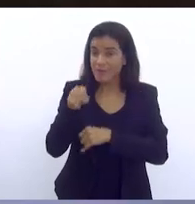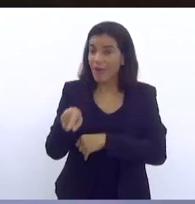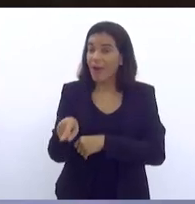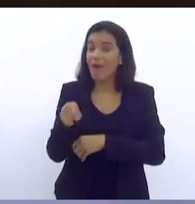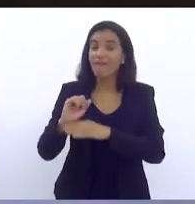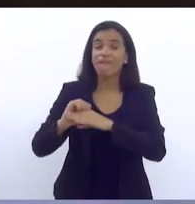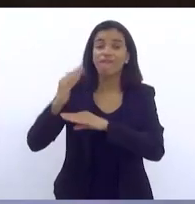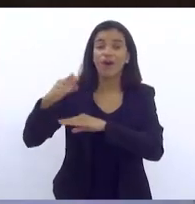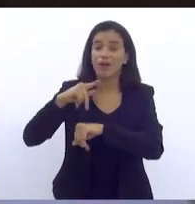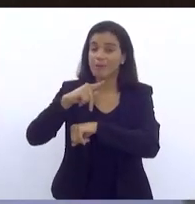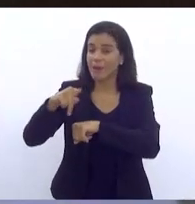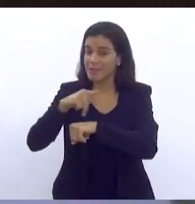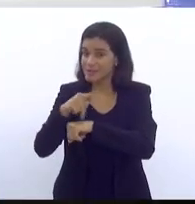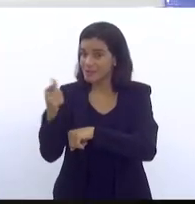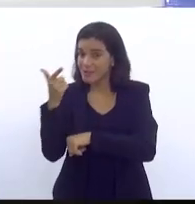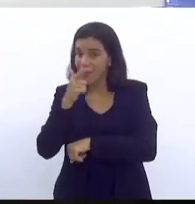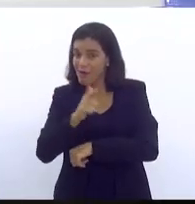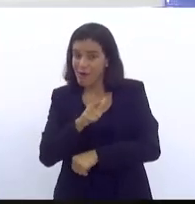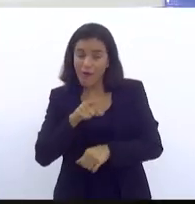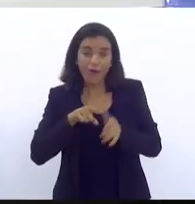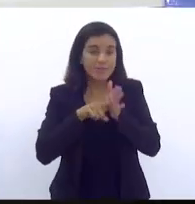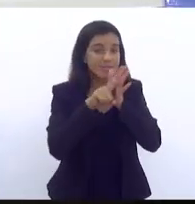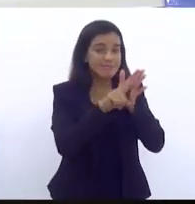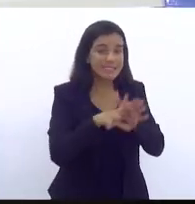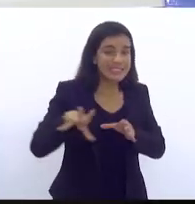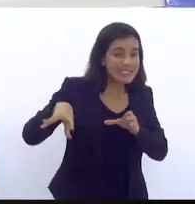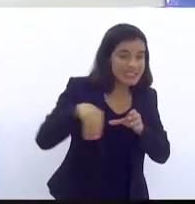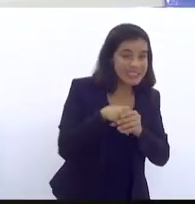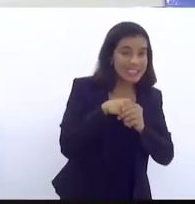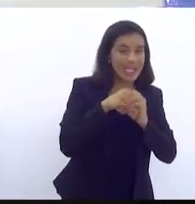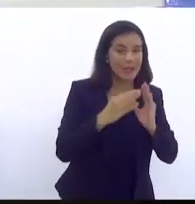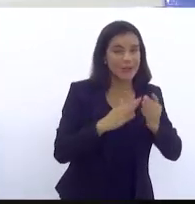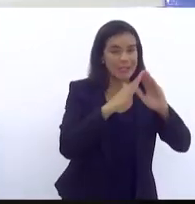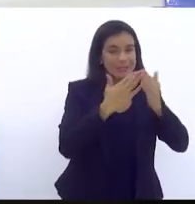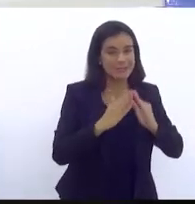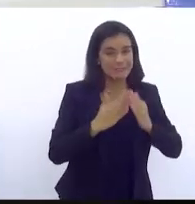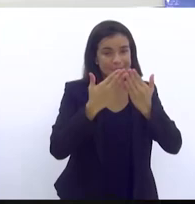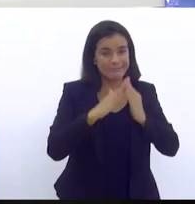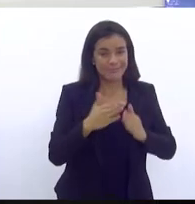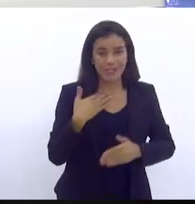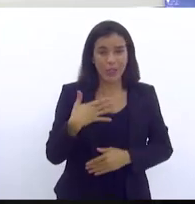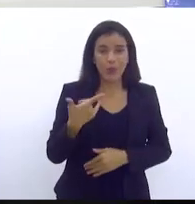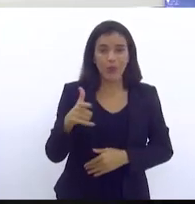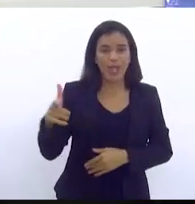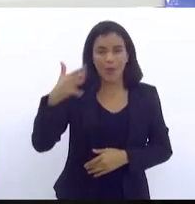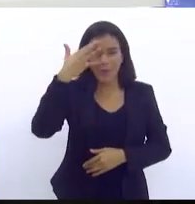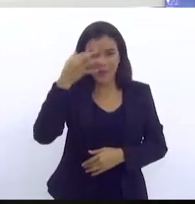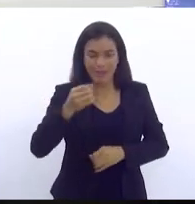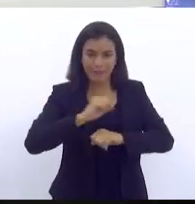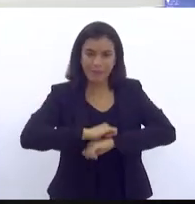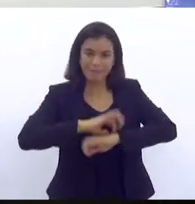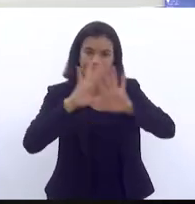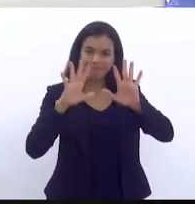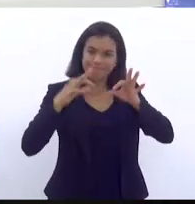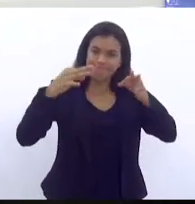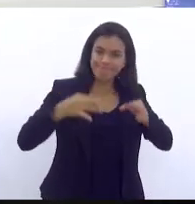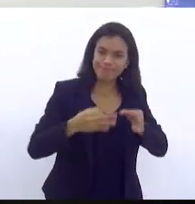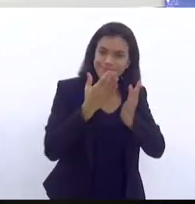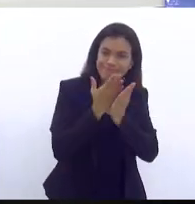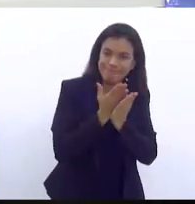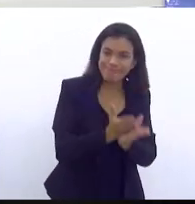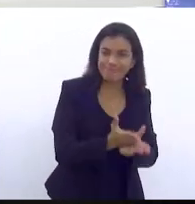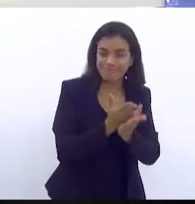fora sem sequer chegar dentro dos territórios não gerando o entendimento verdadeiro preciso e